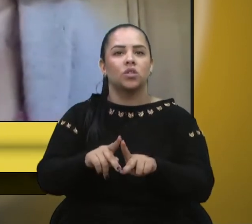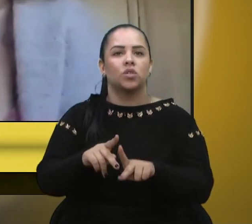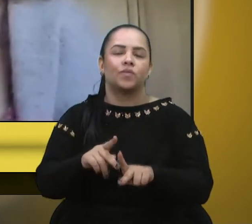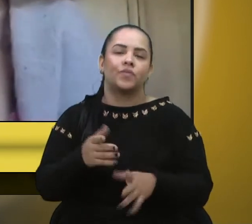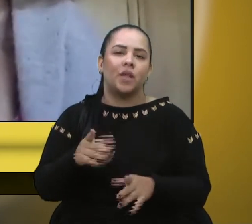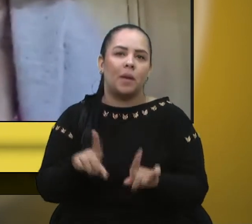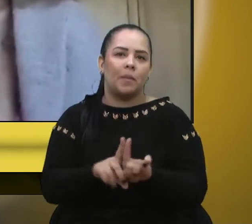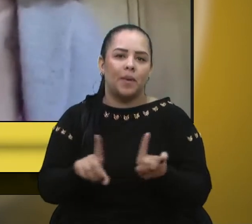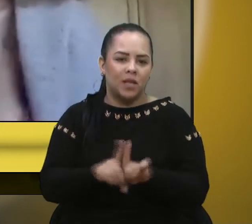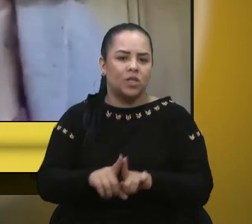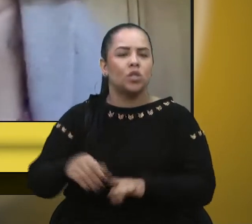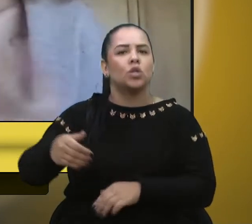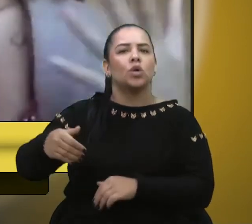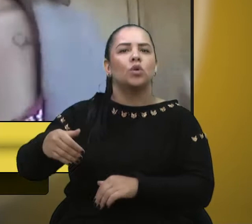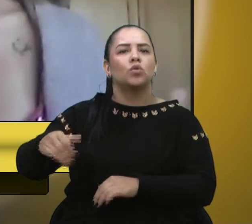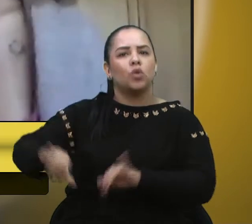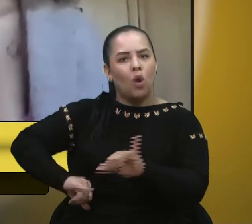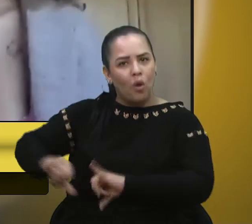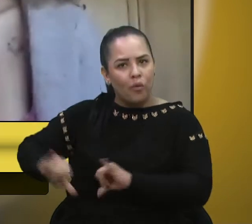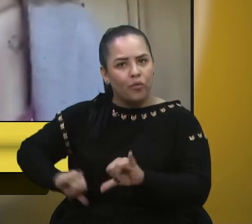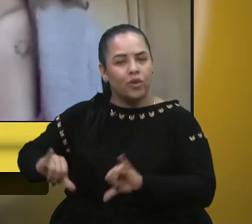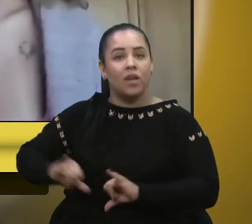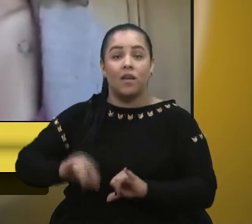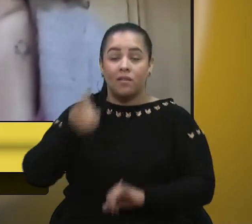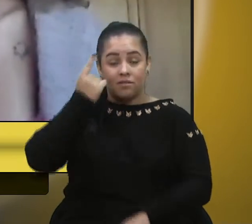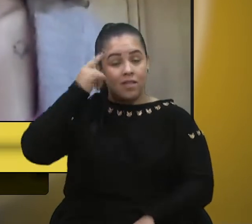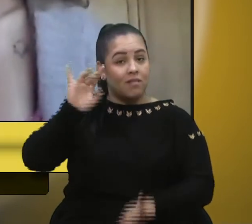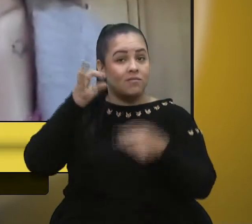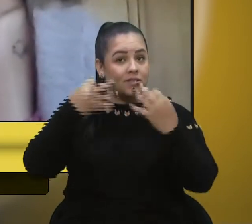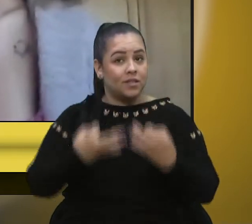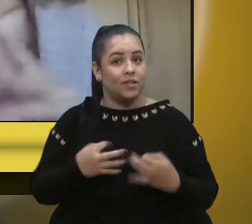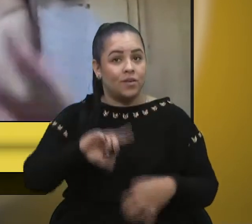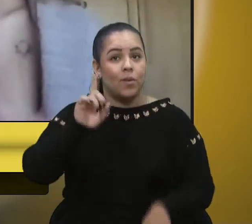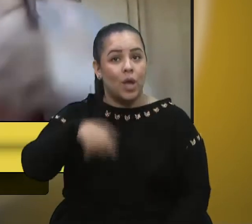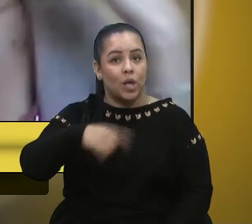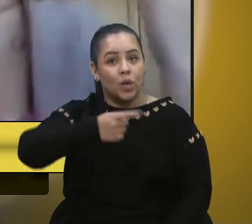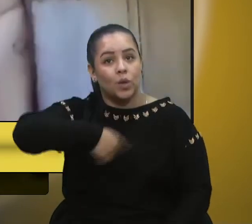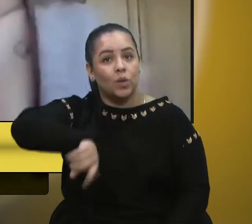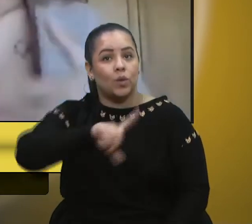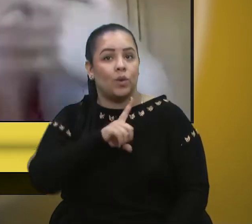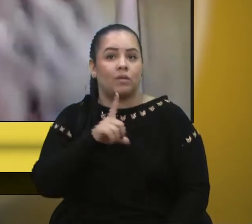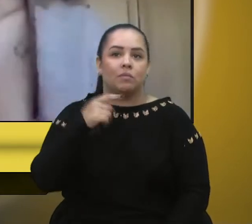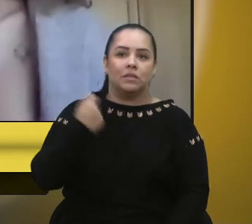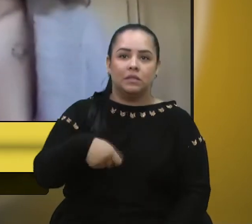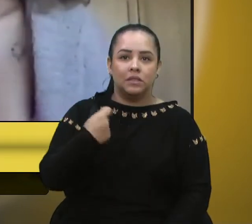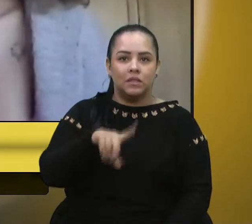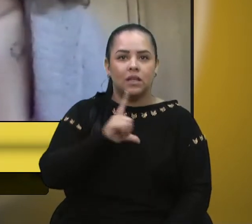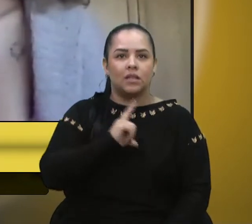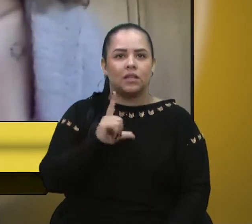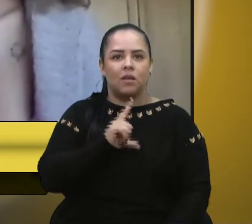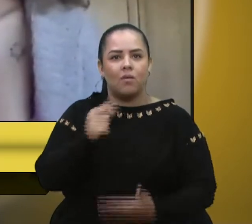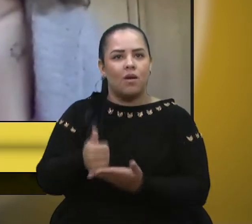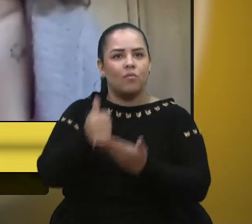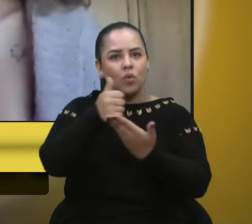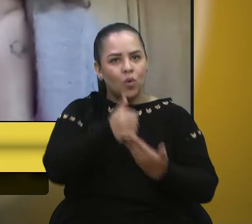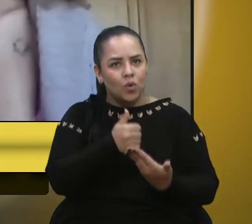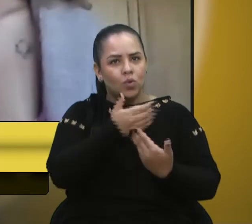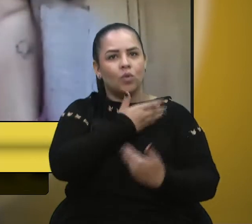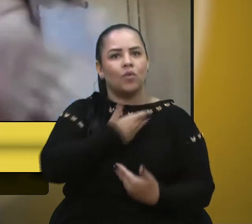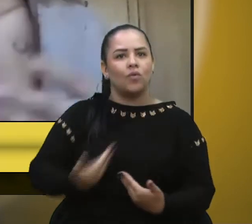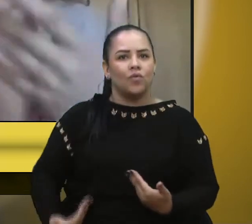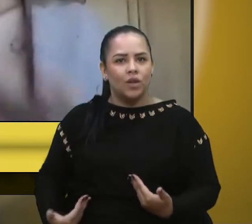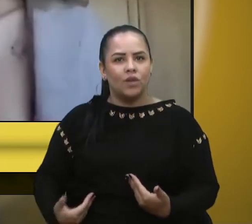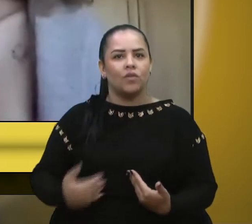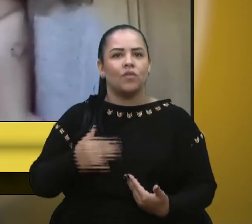a certeza de que o ideal seria nós termos isso por parte do governo federal, por parte do governo estadual, mas